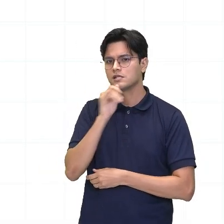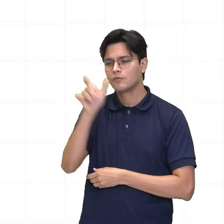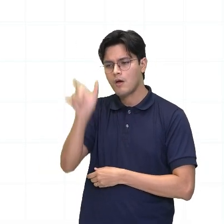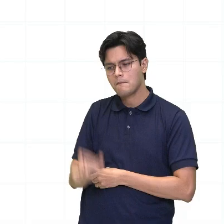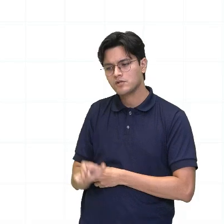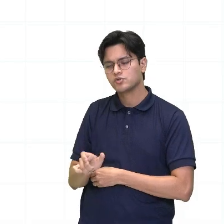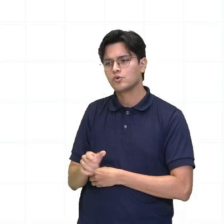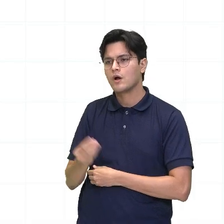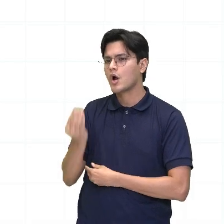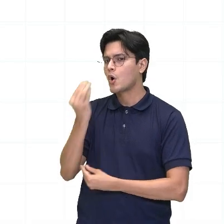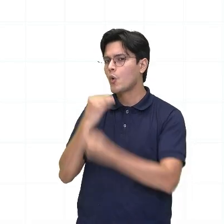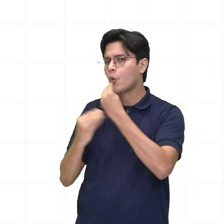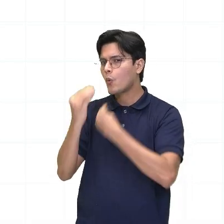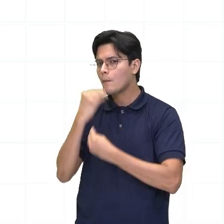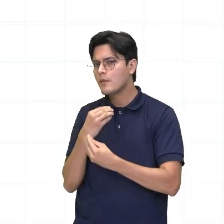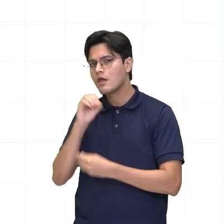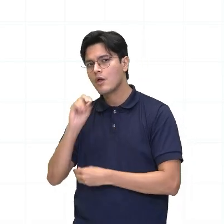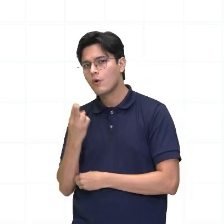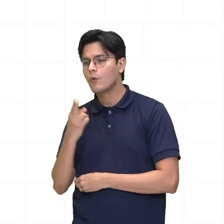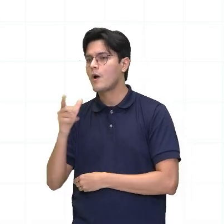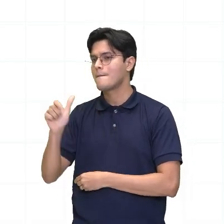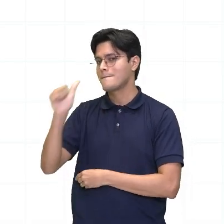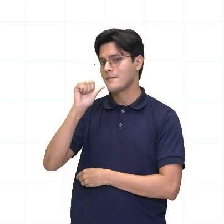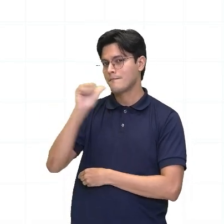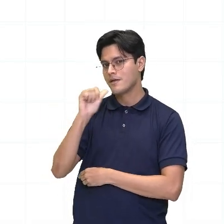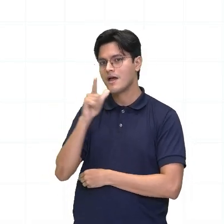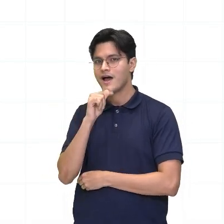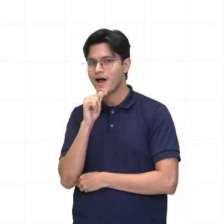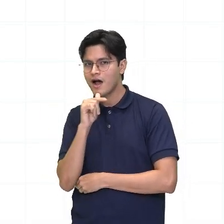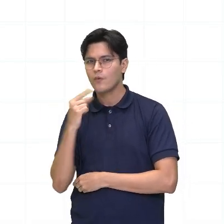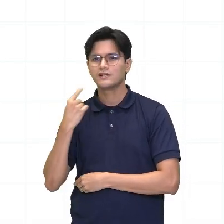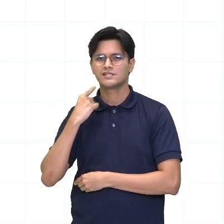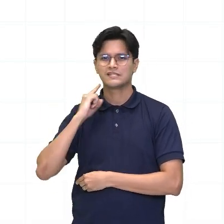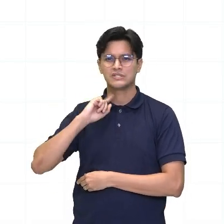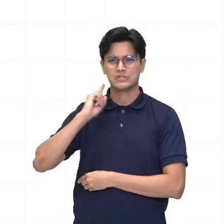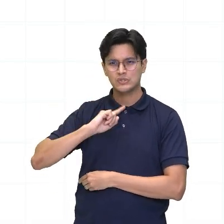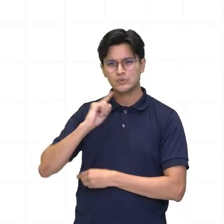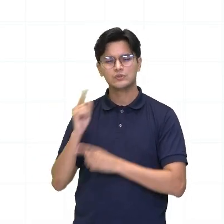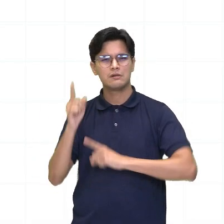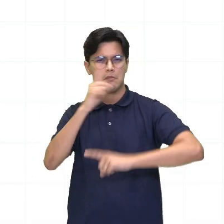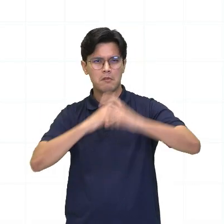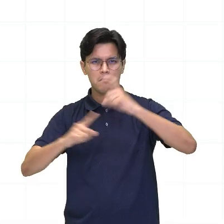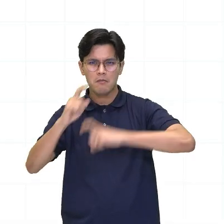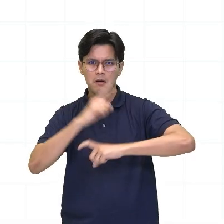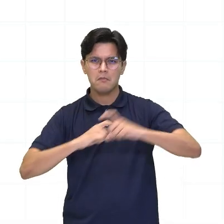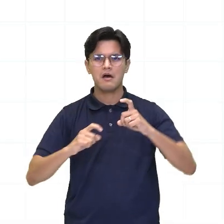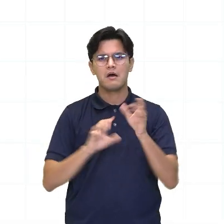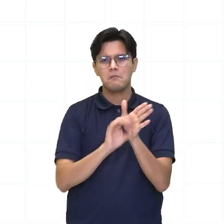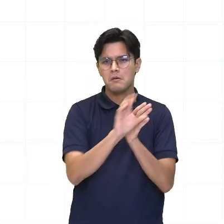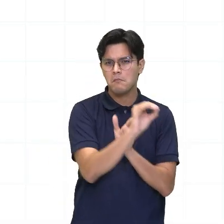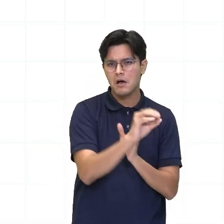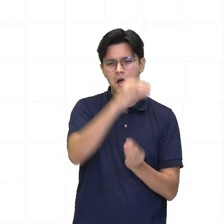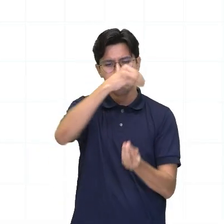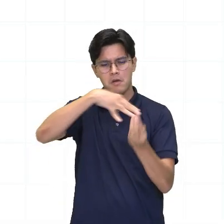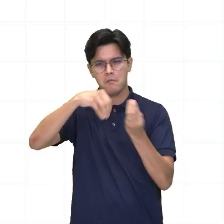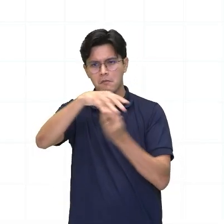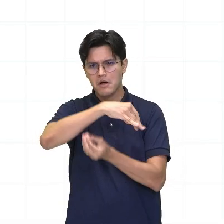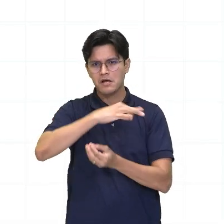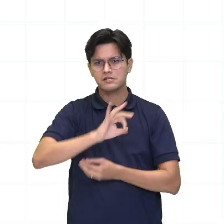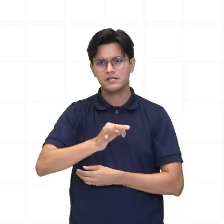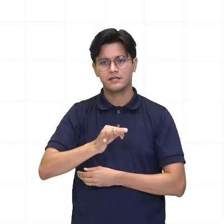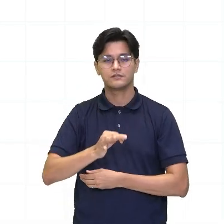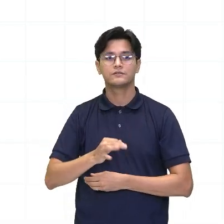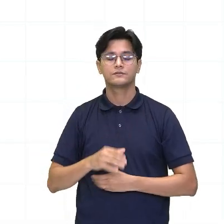por ferimentos que são causados por animais. E aí a gente vai ver quais são as principais doenças